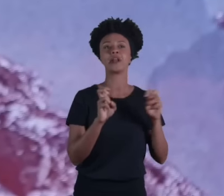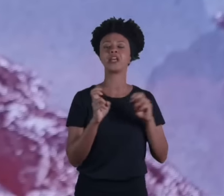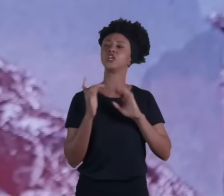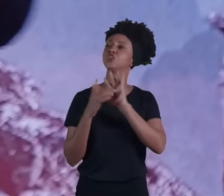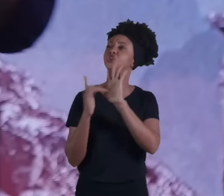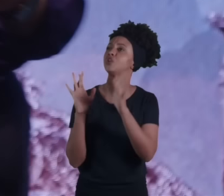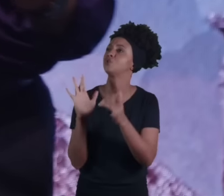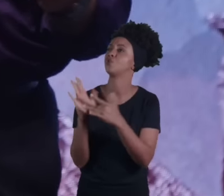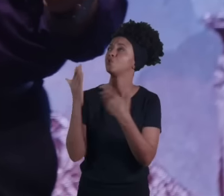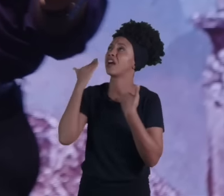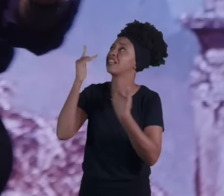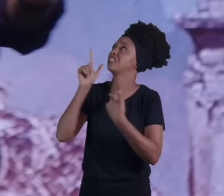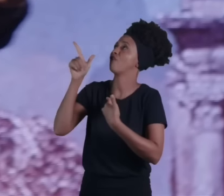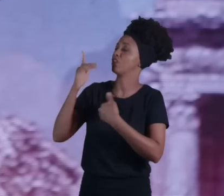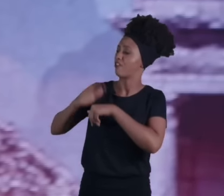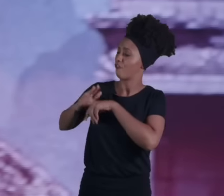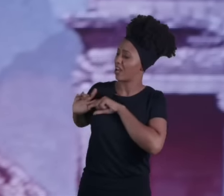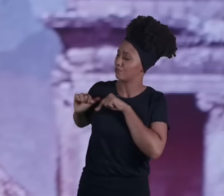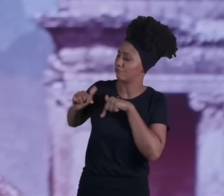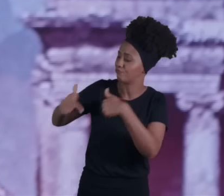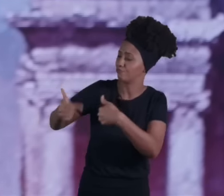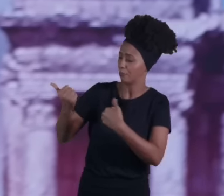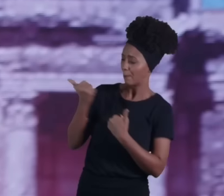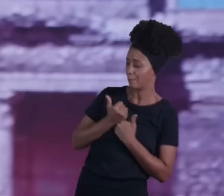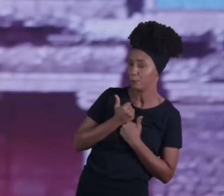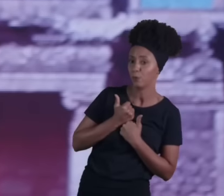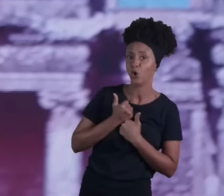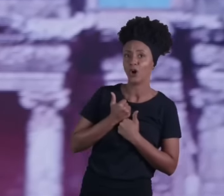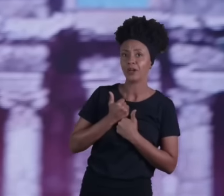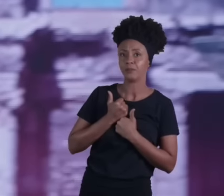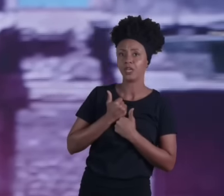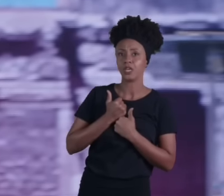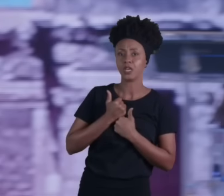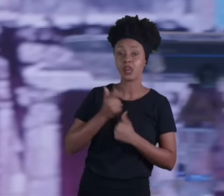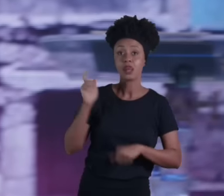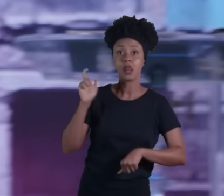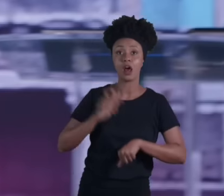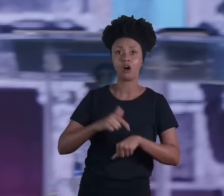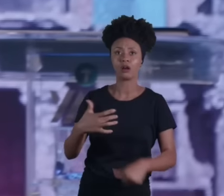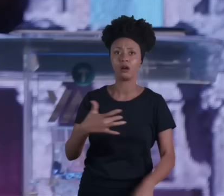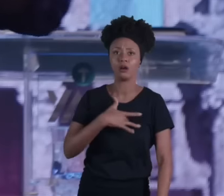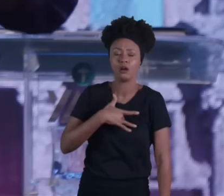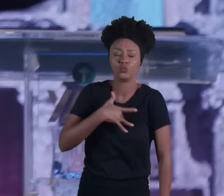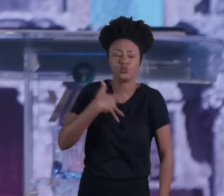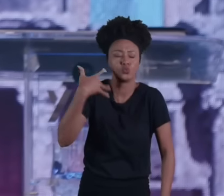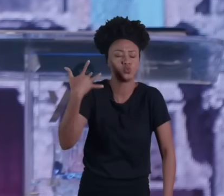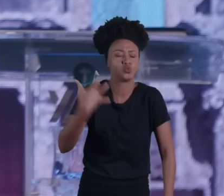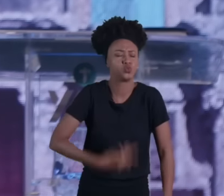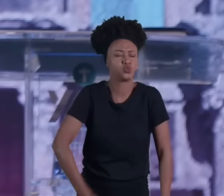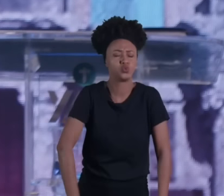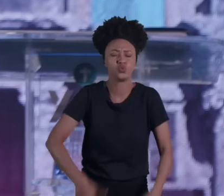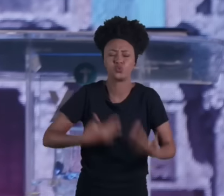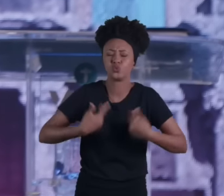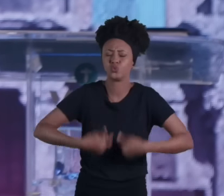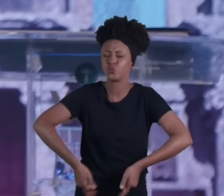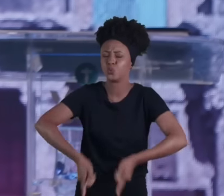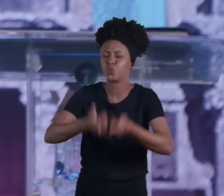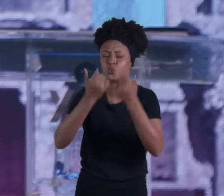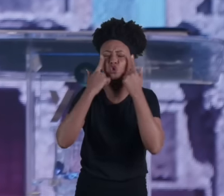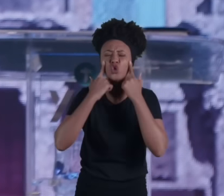que fez por mim. Gente, rasgaram meu coração. E eu comecei a me